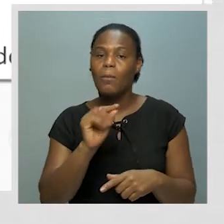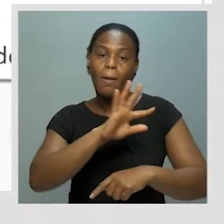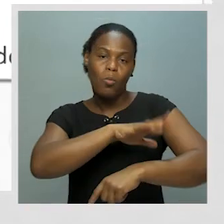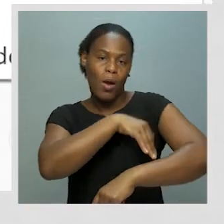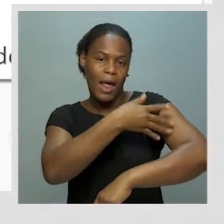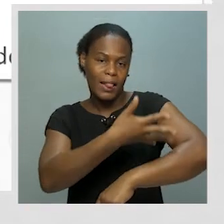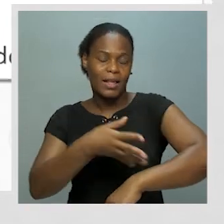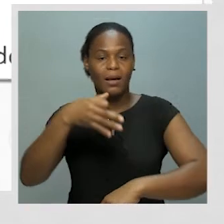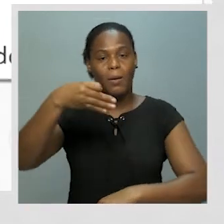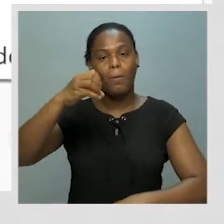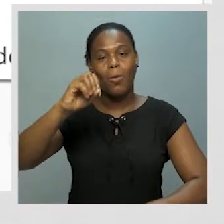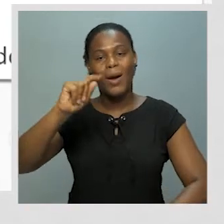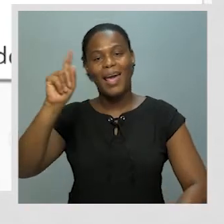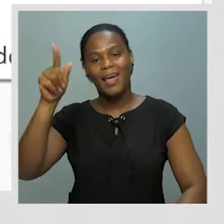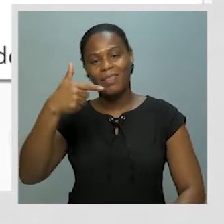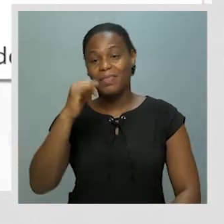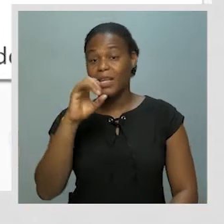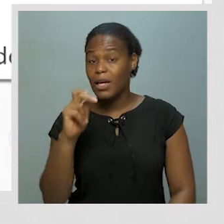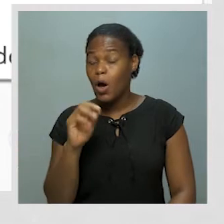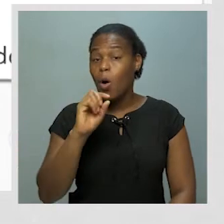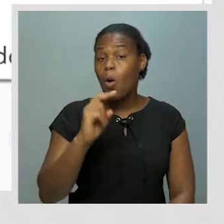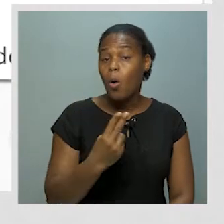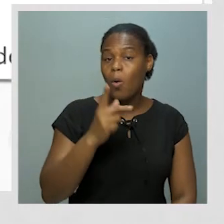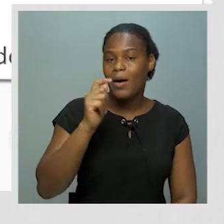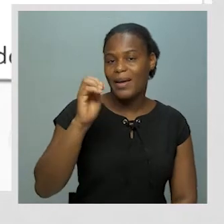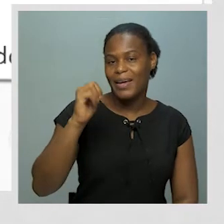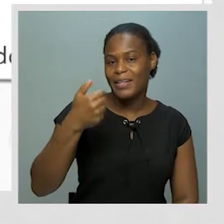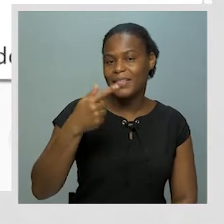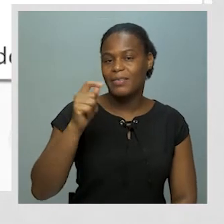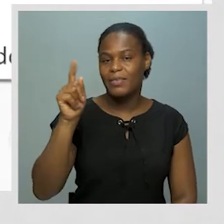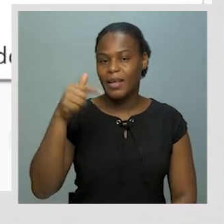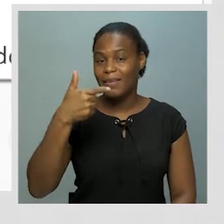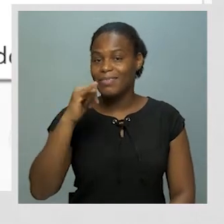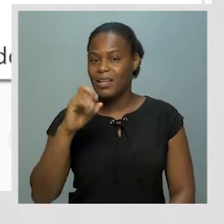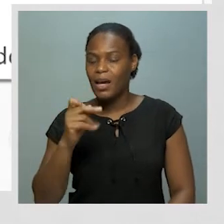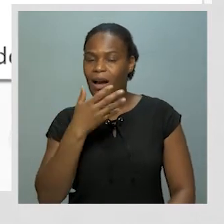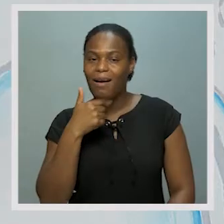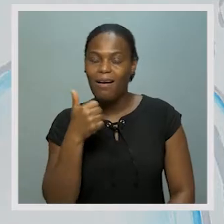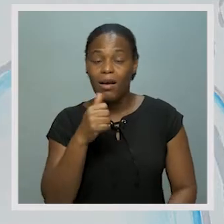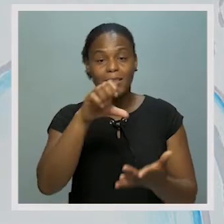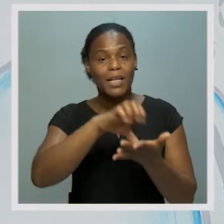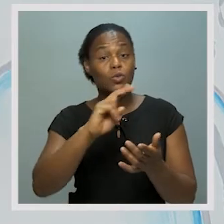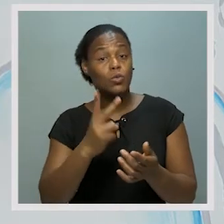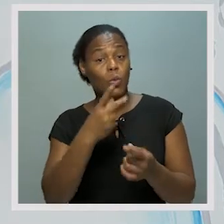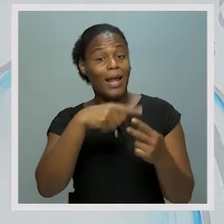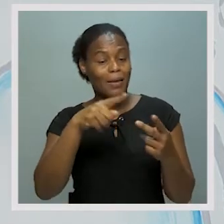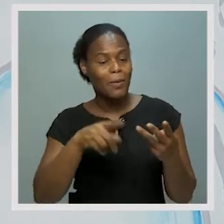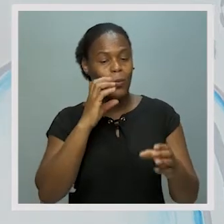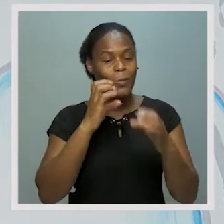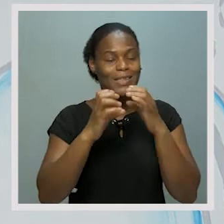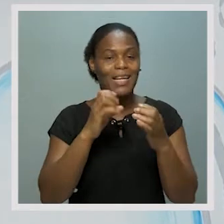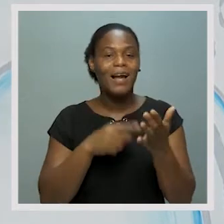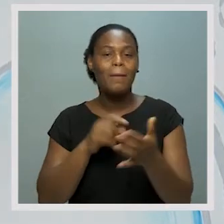chama-se poética ou estética e centra-se no segundo elemento de comunicação também, que